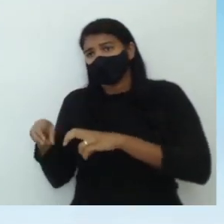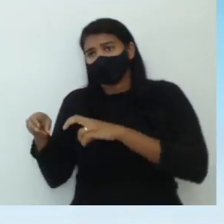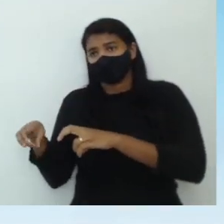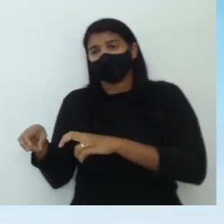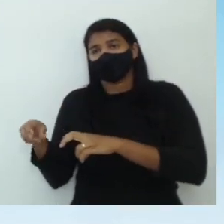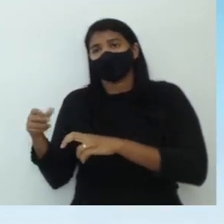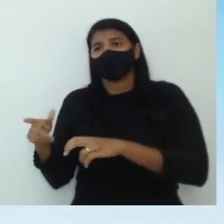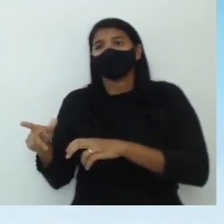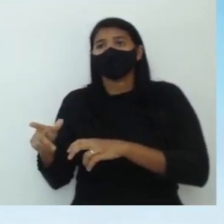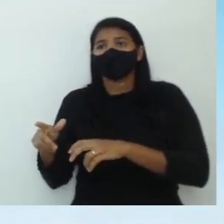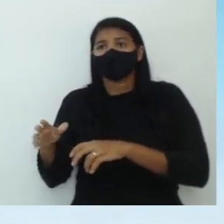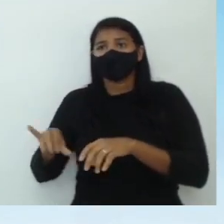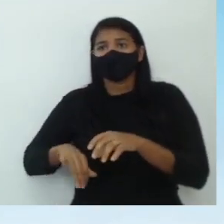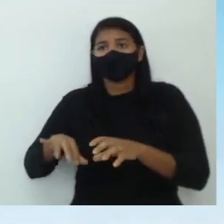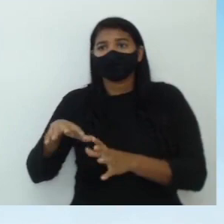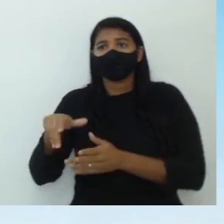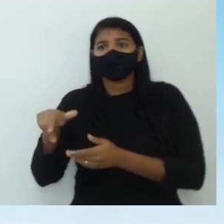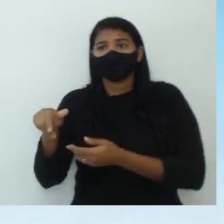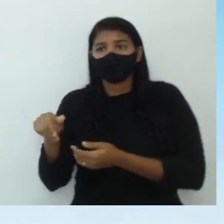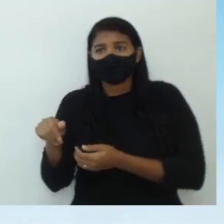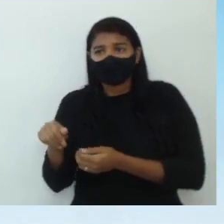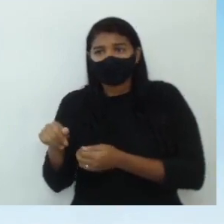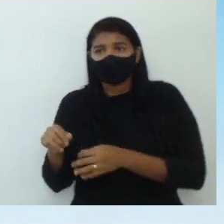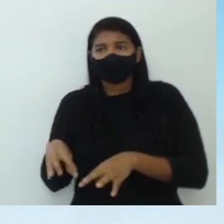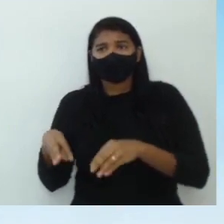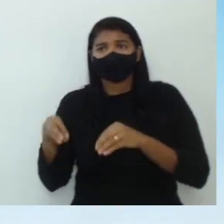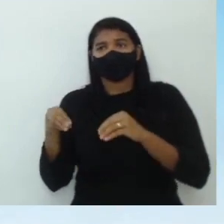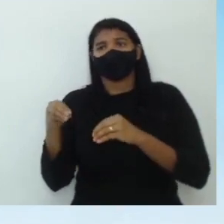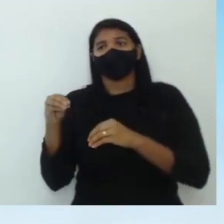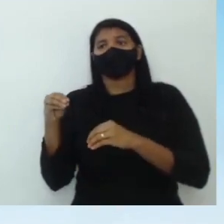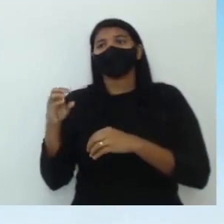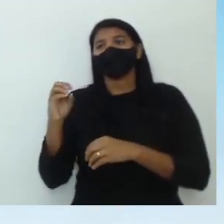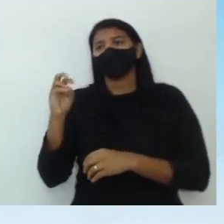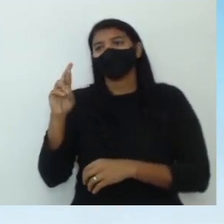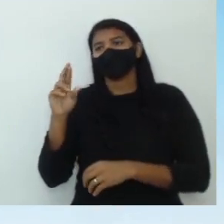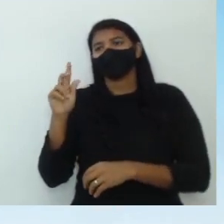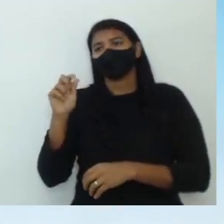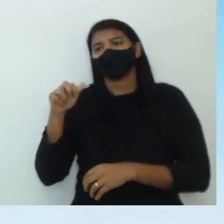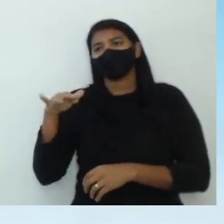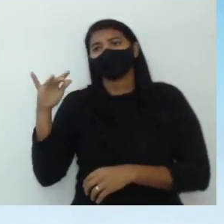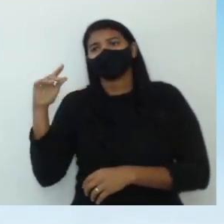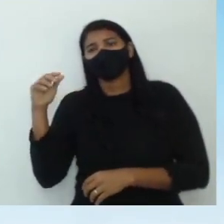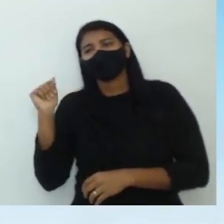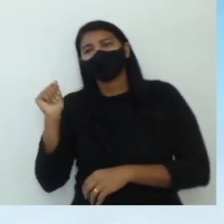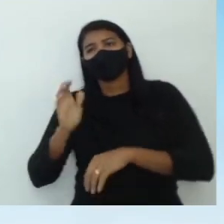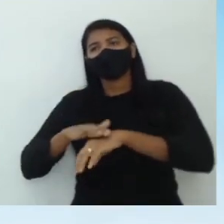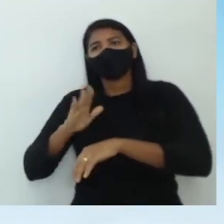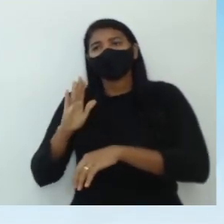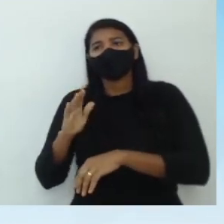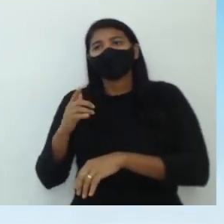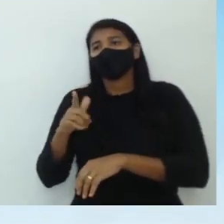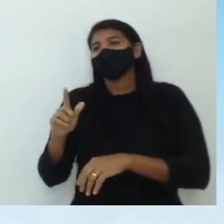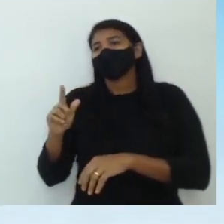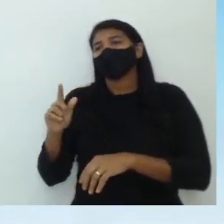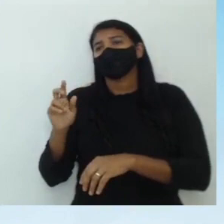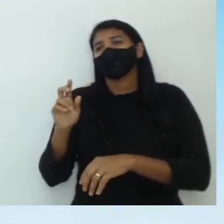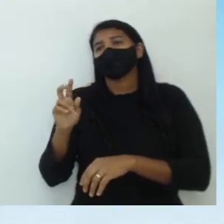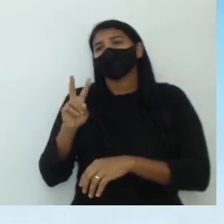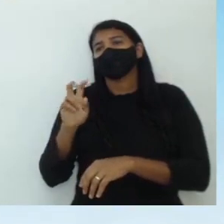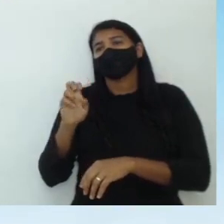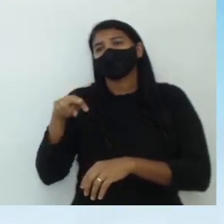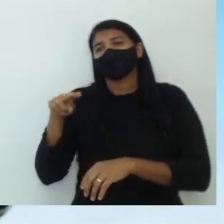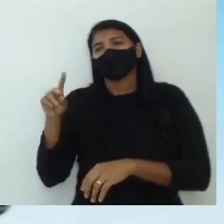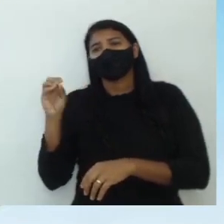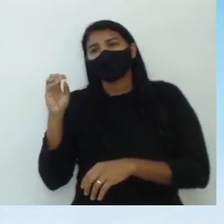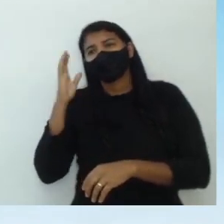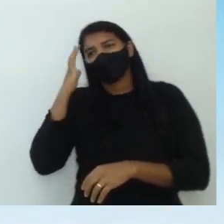o meio ambiente, é uma forma mais orgânica, mais ali, né, que não usa agrotóxicos, enfim. Então,